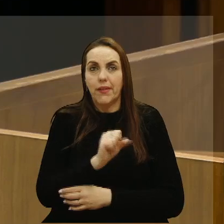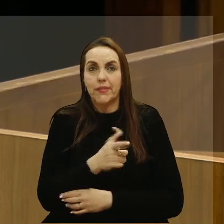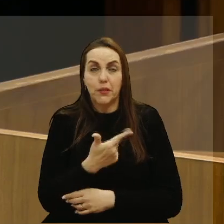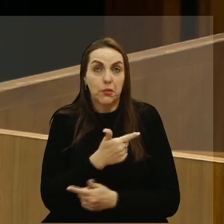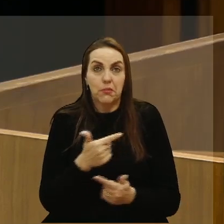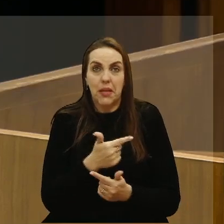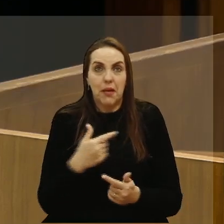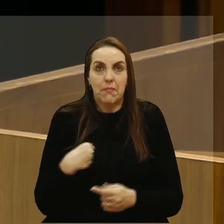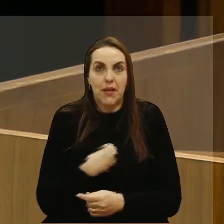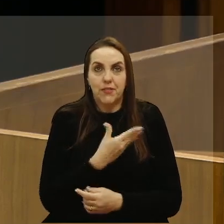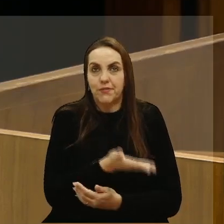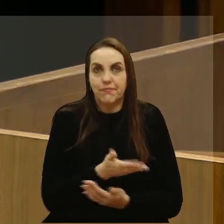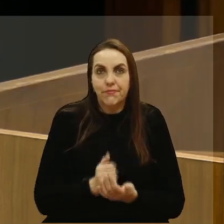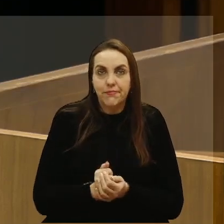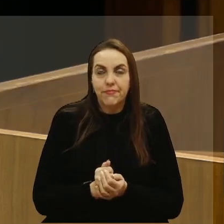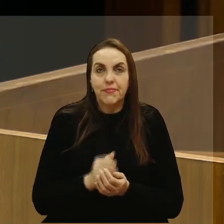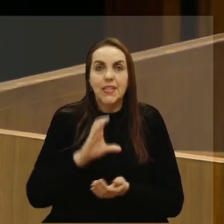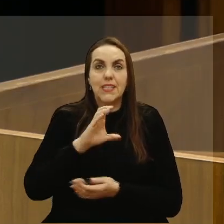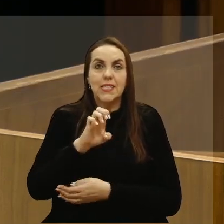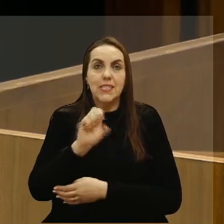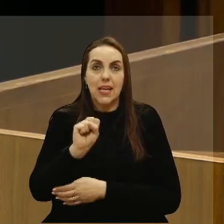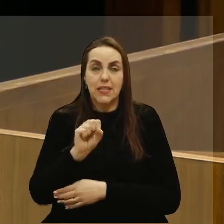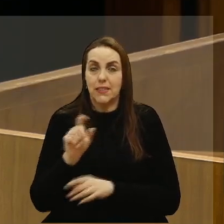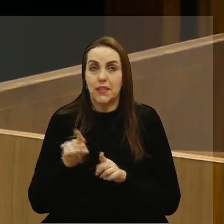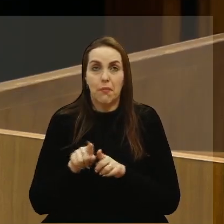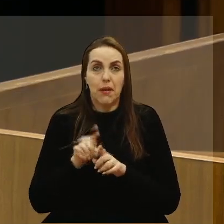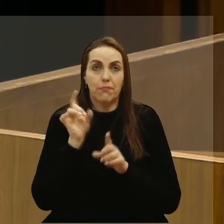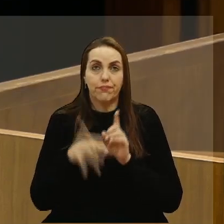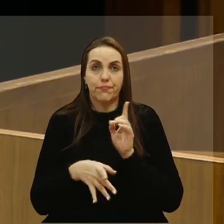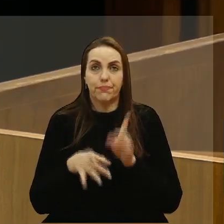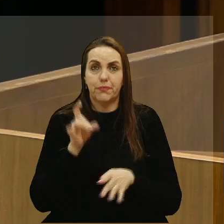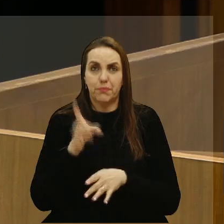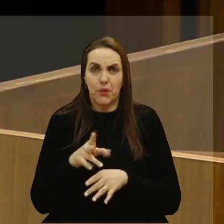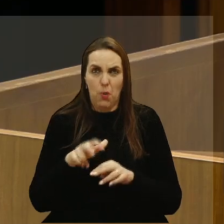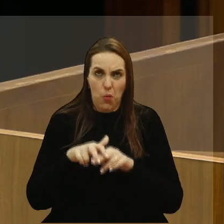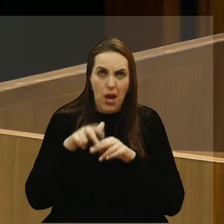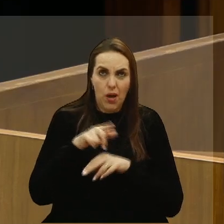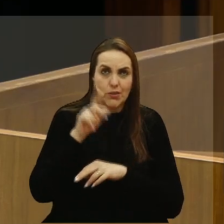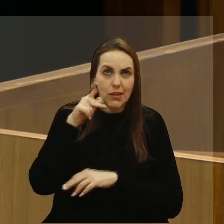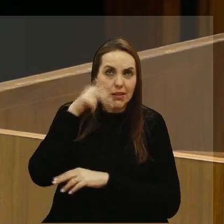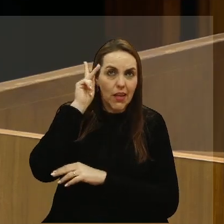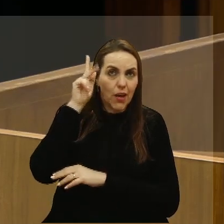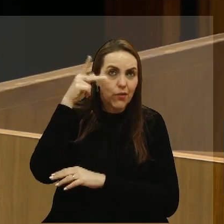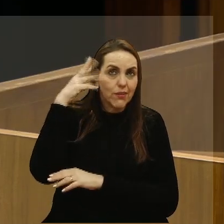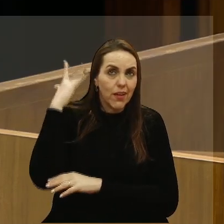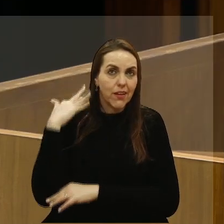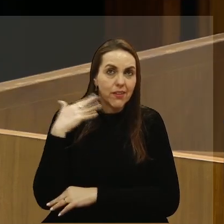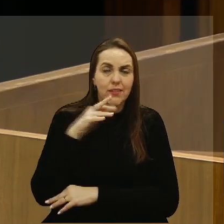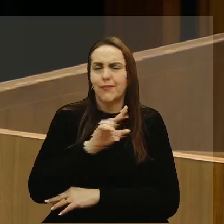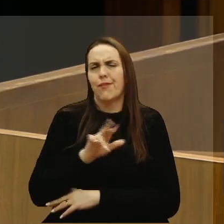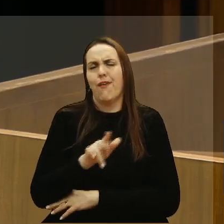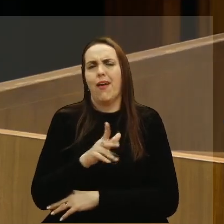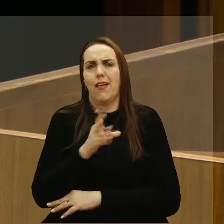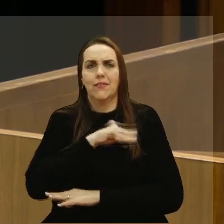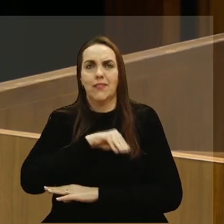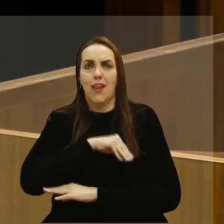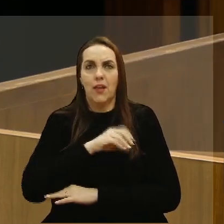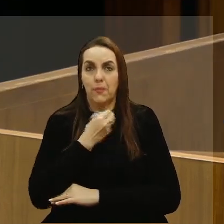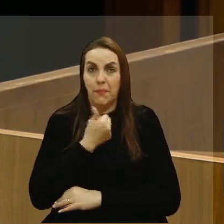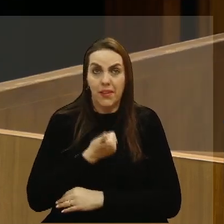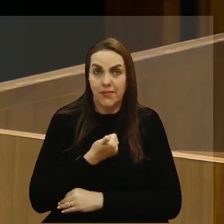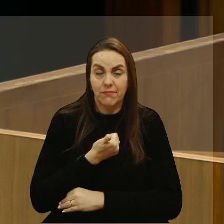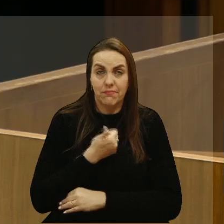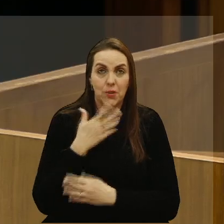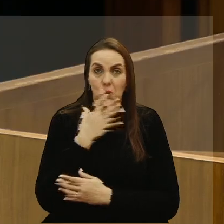posto de saúde. Os médicos no CES estão pedindo exoneração não por causa somente do Iago e da Daiane, mas é porque não recebem bem, e aí não é atrativo,